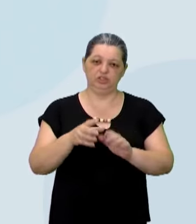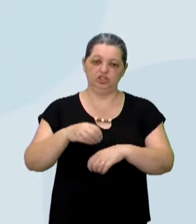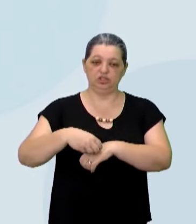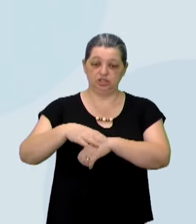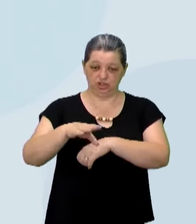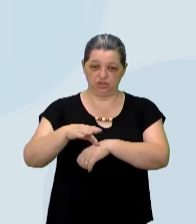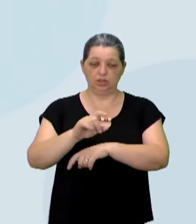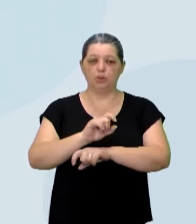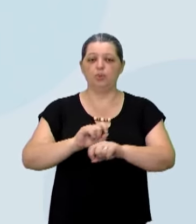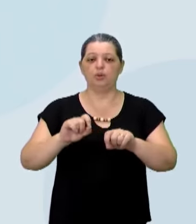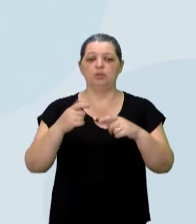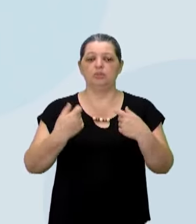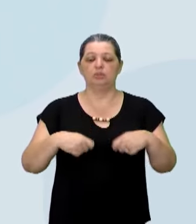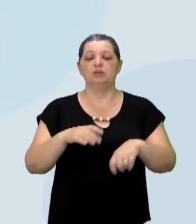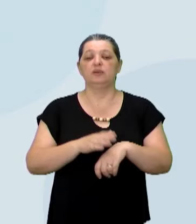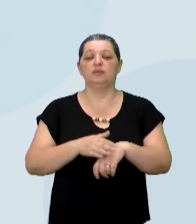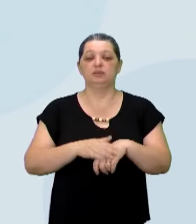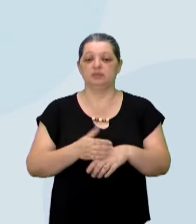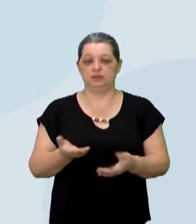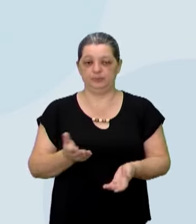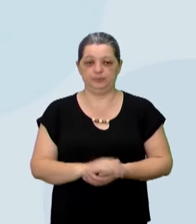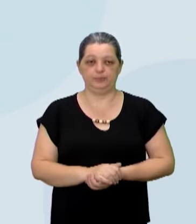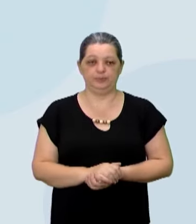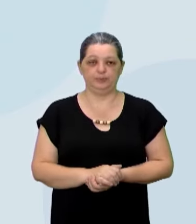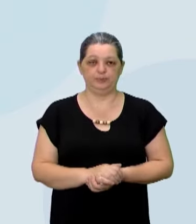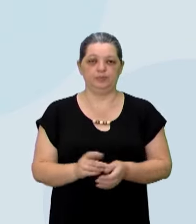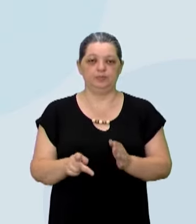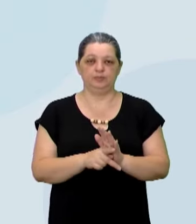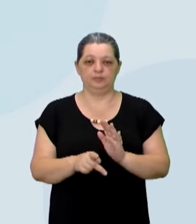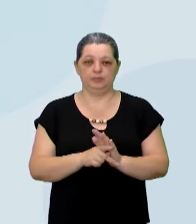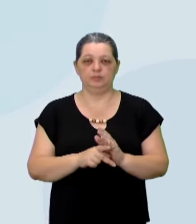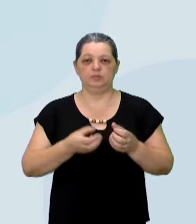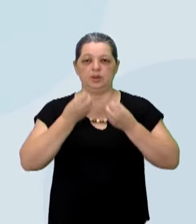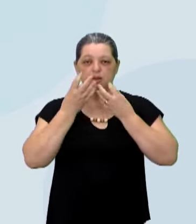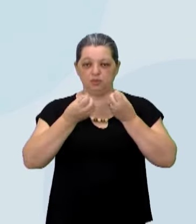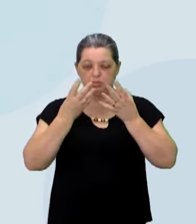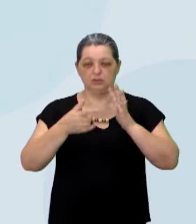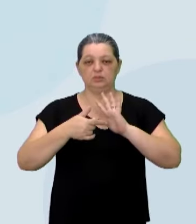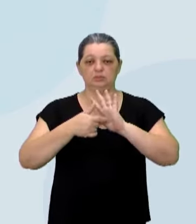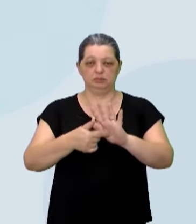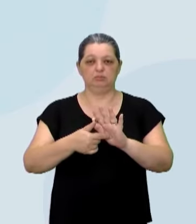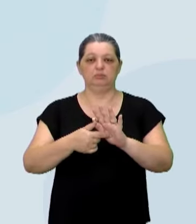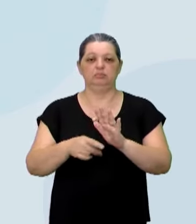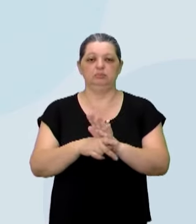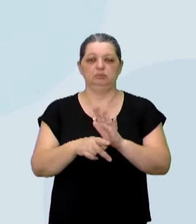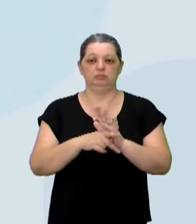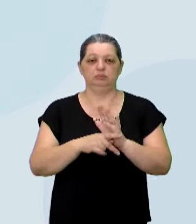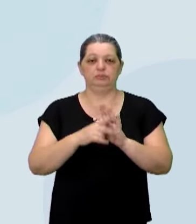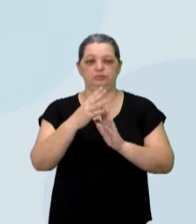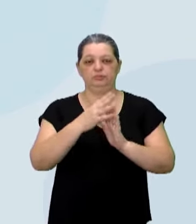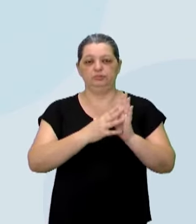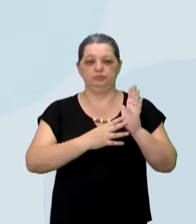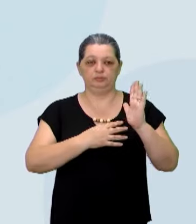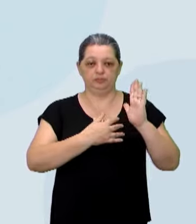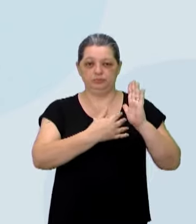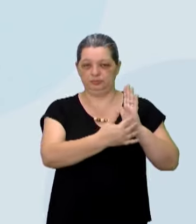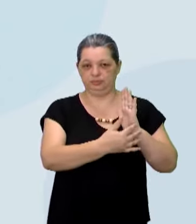para você do que ele quer que você saiba, tá bom? Tá assim, ó. Interpretar informações apresentadas por meio de